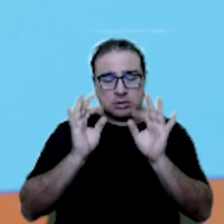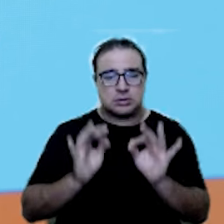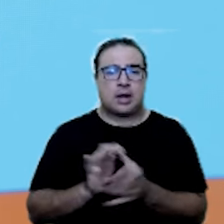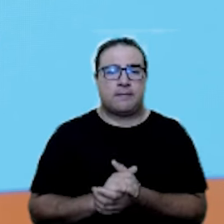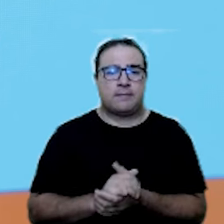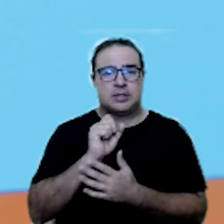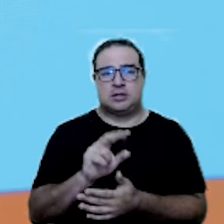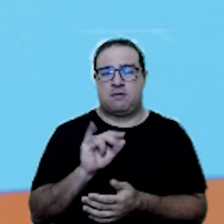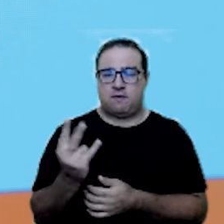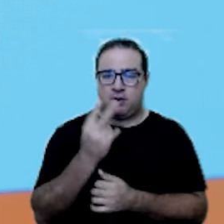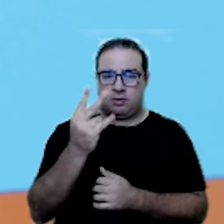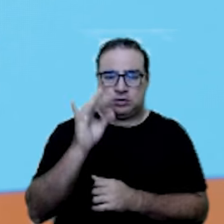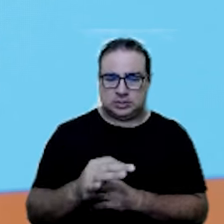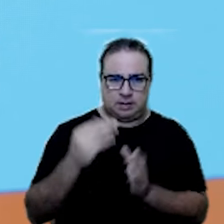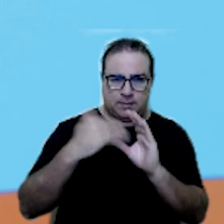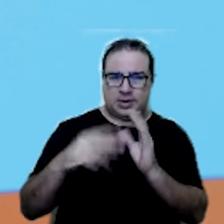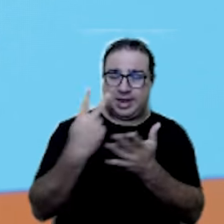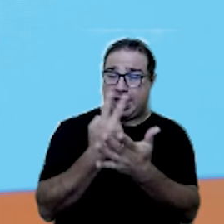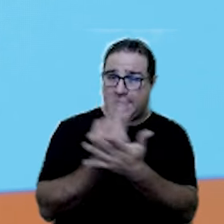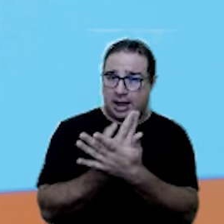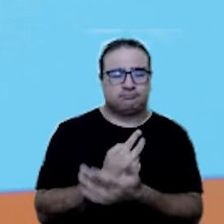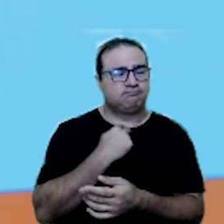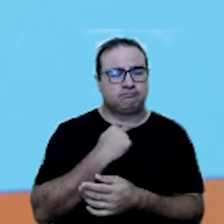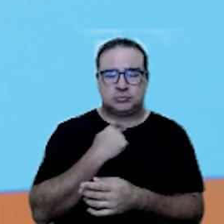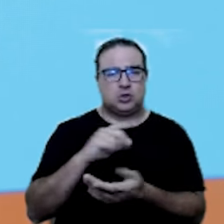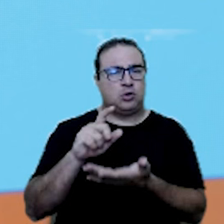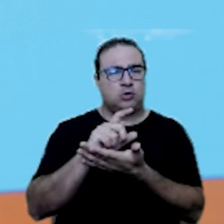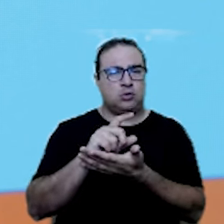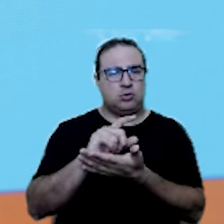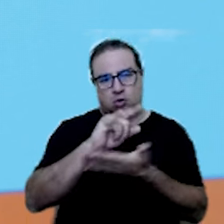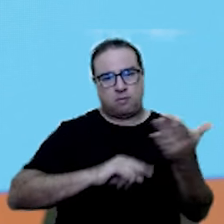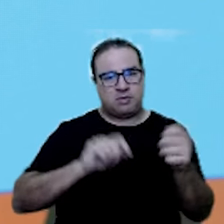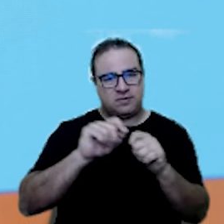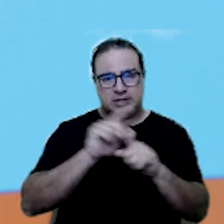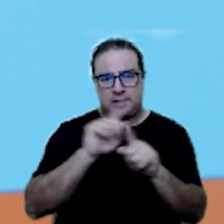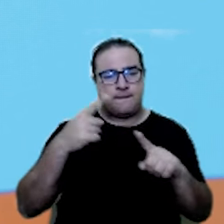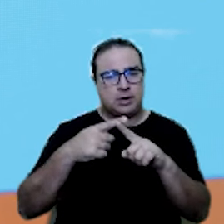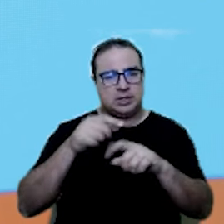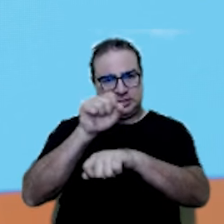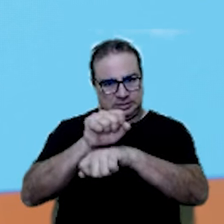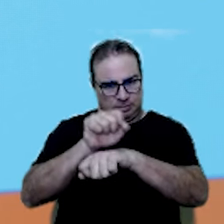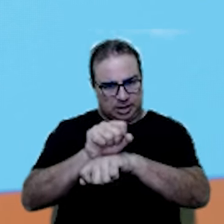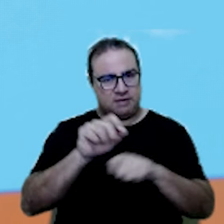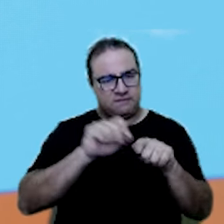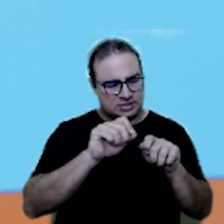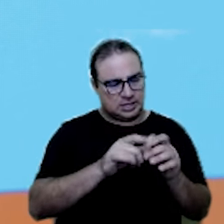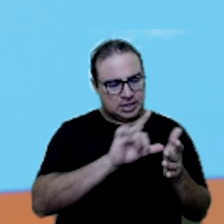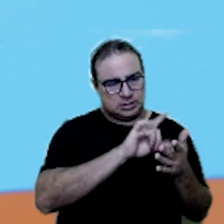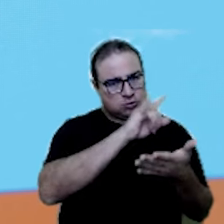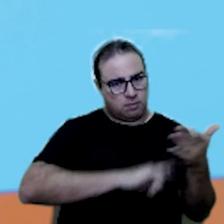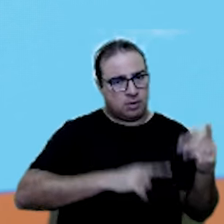antes se o valor tiver sendo encaminhado errado não emita o documento fiscal tá a gente já repassou para